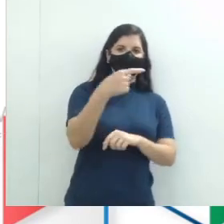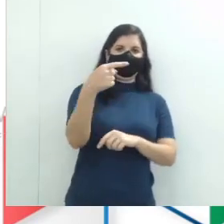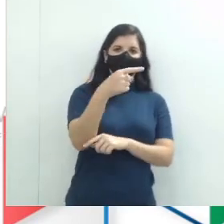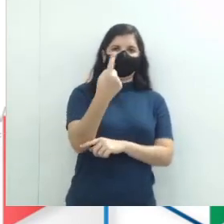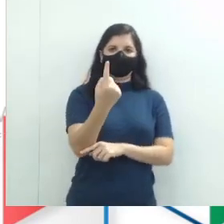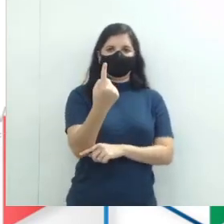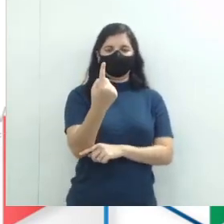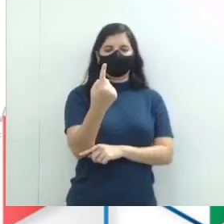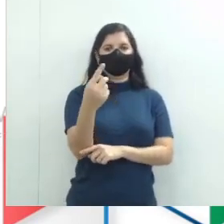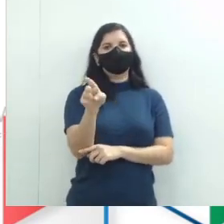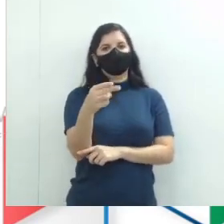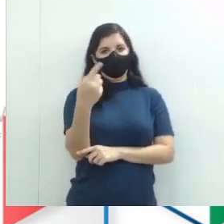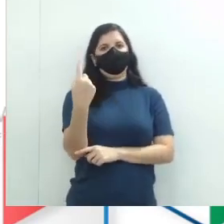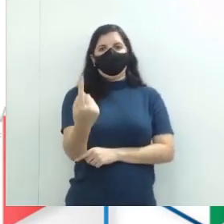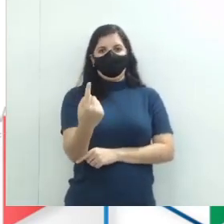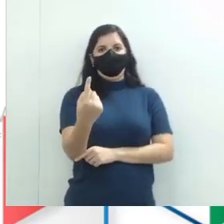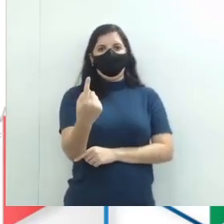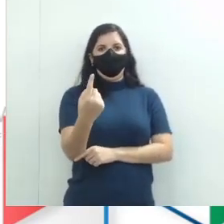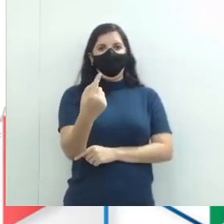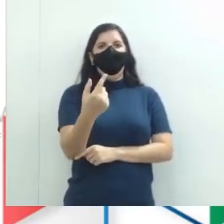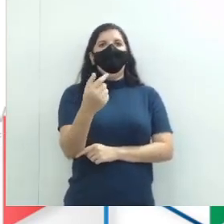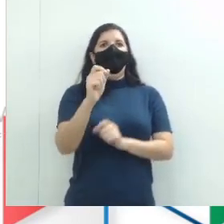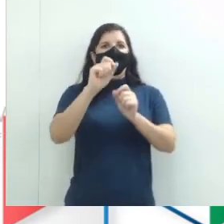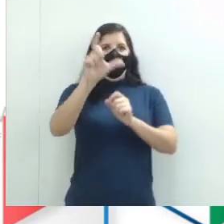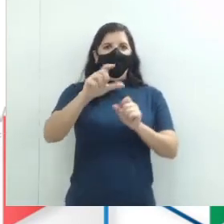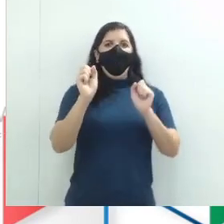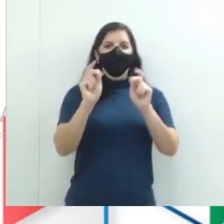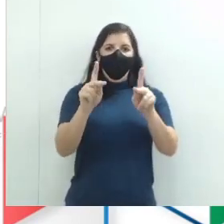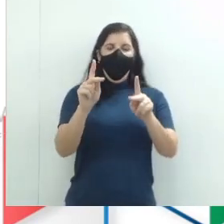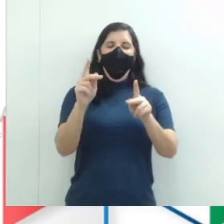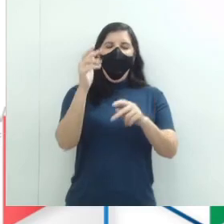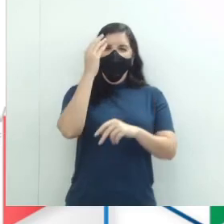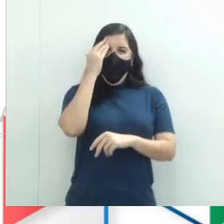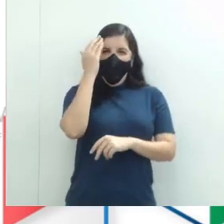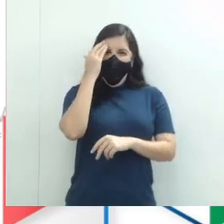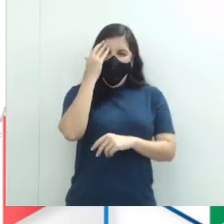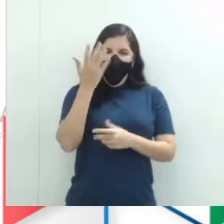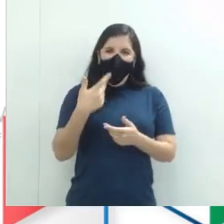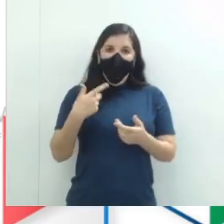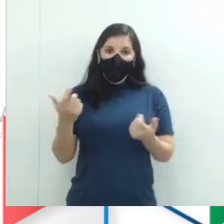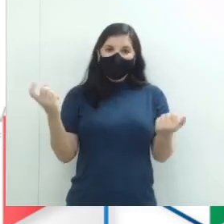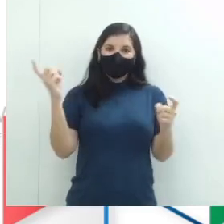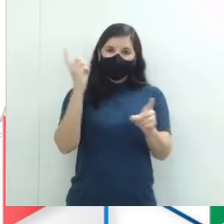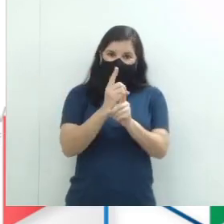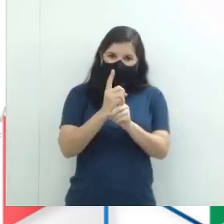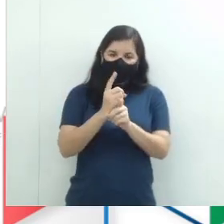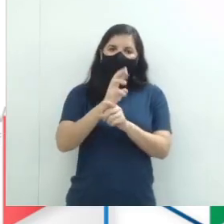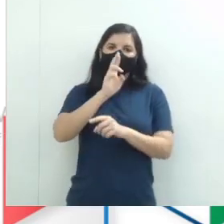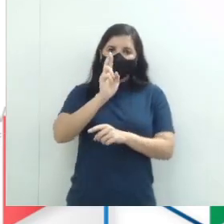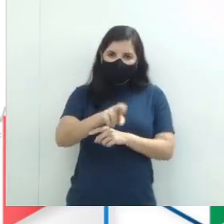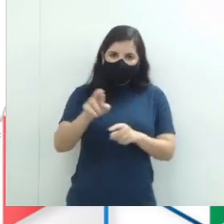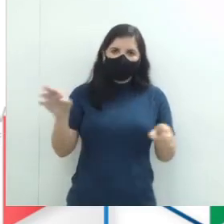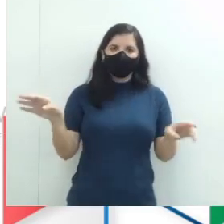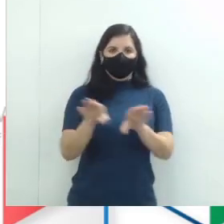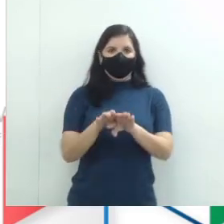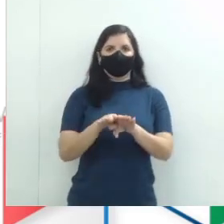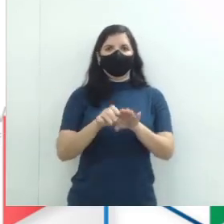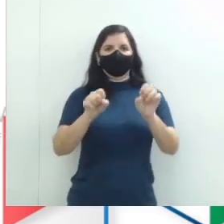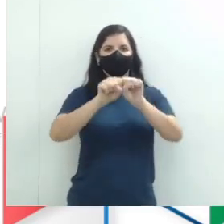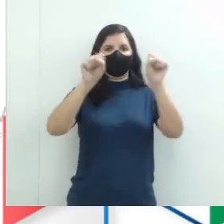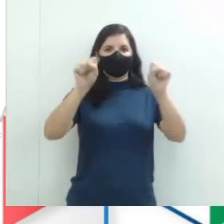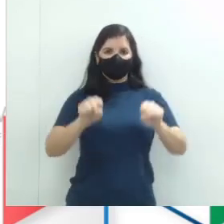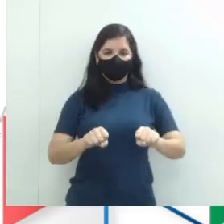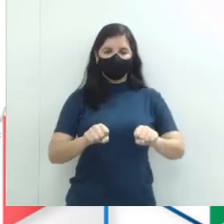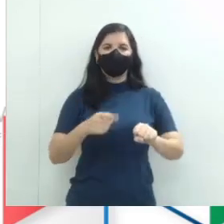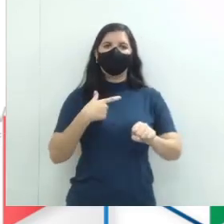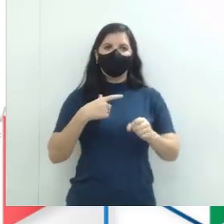menos 1, também vai dar 1, satisfaz a equação em azul. Ah, entendi. Quando eu encontro a solução do sistema de equação,